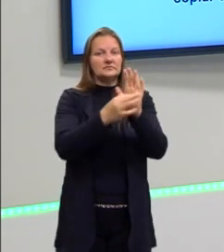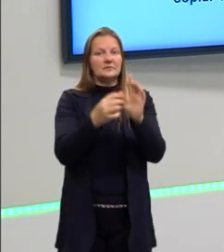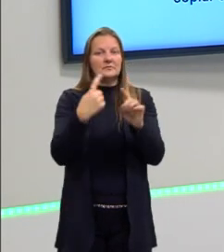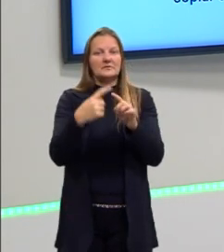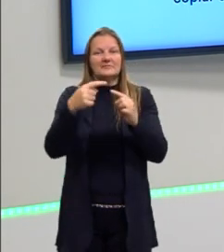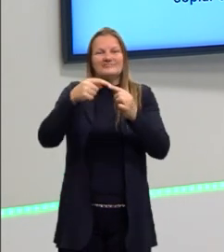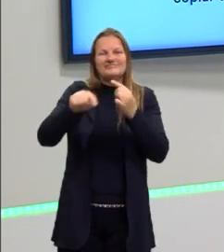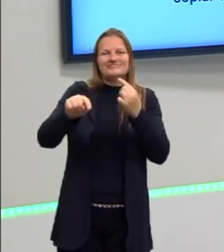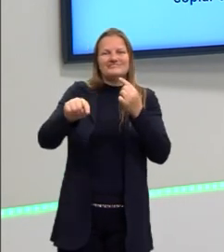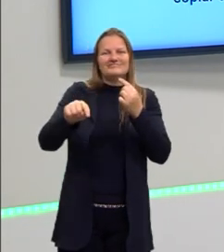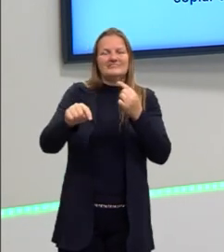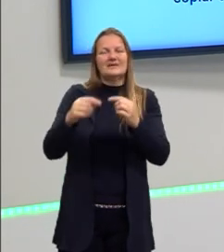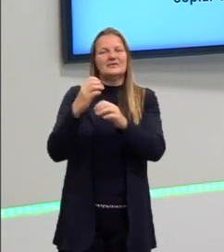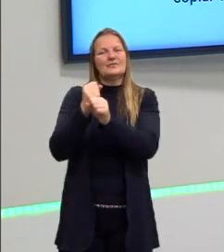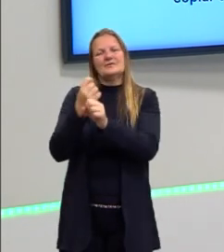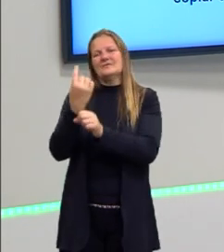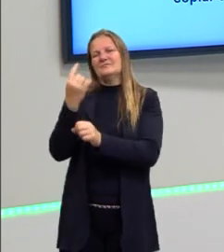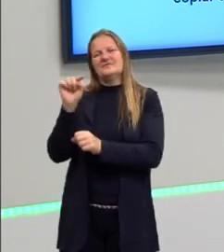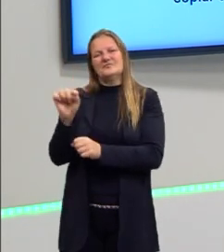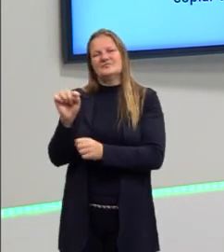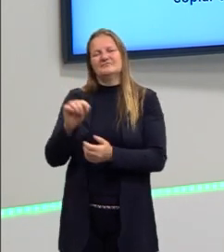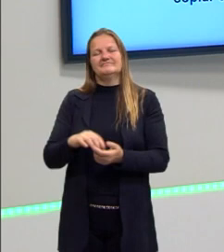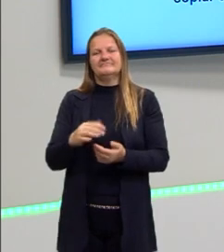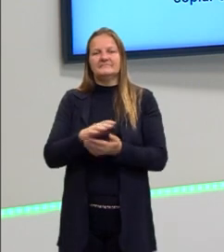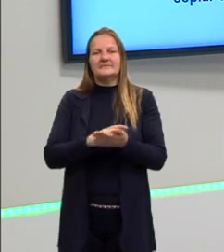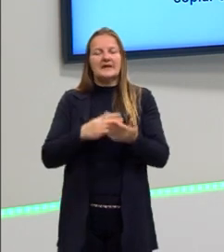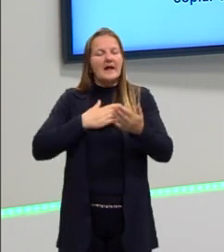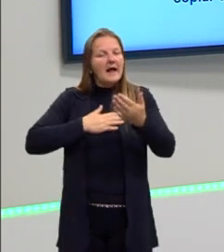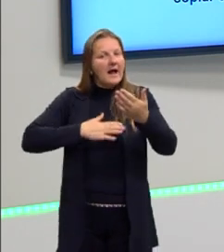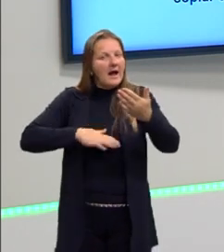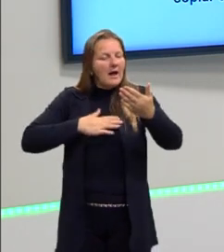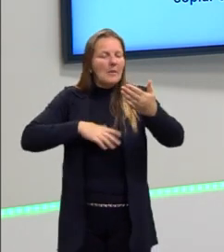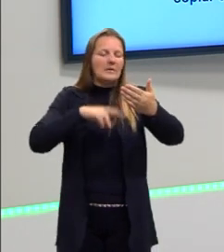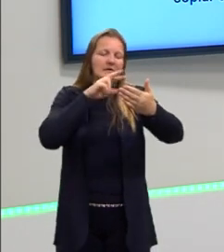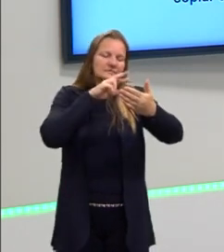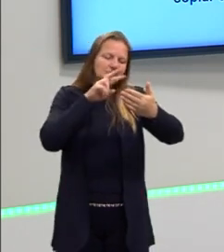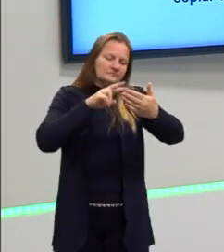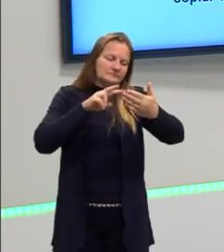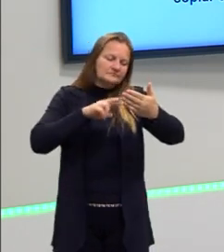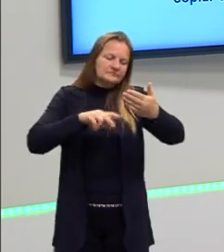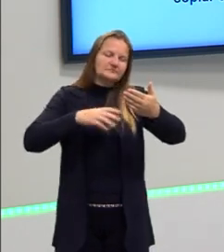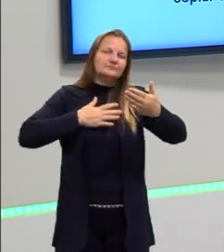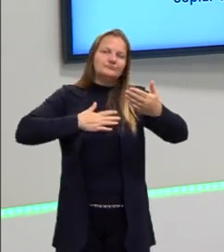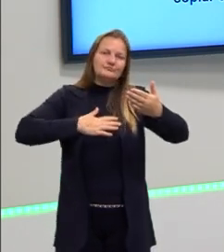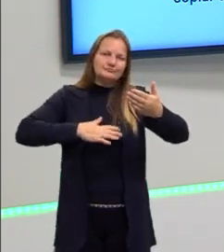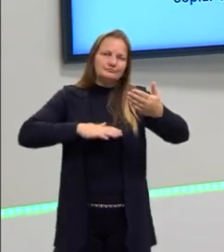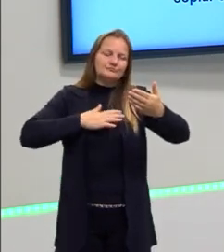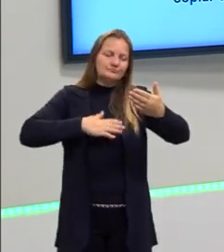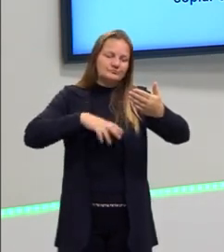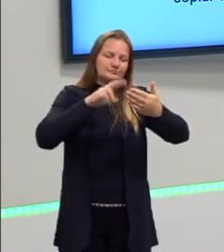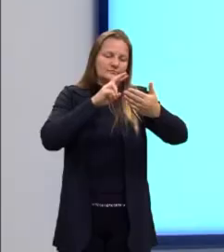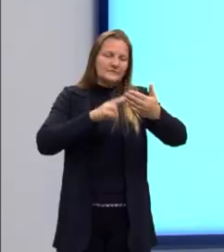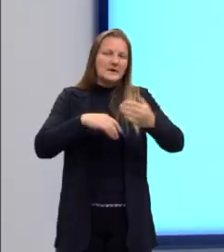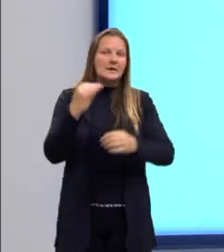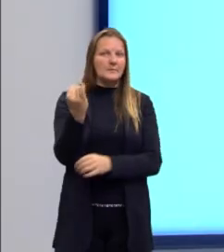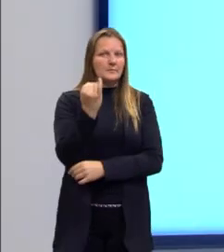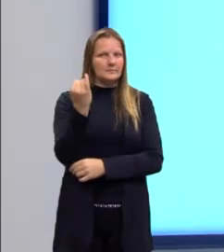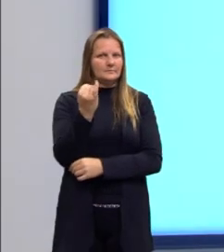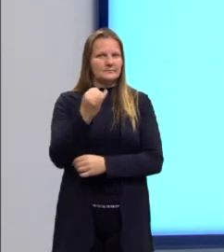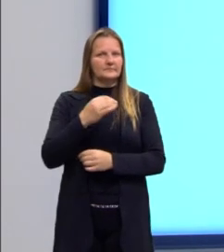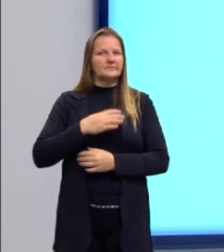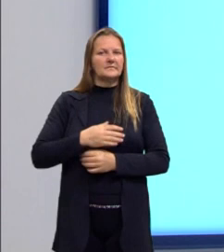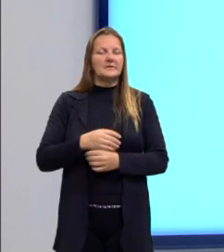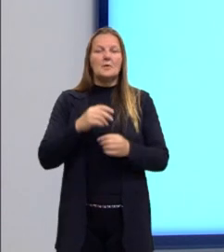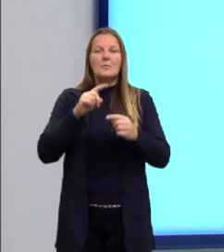senão ele não vira um texto nota mil Então leia Sem pressa com calma tranquilidade essa é uma etapa que não se pode